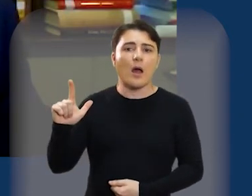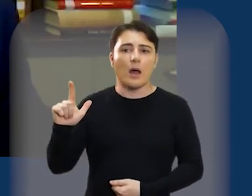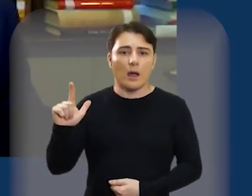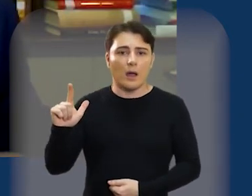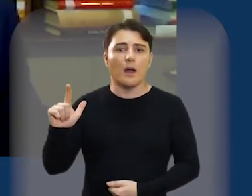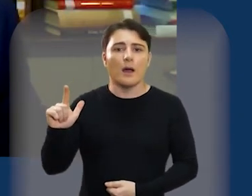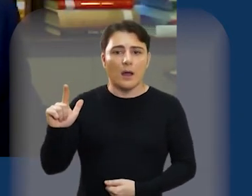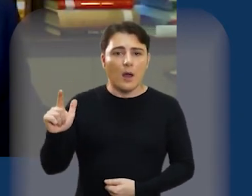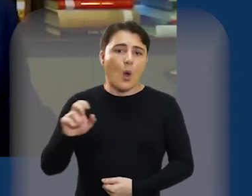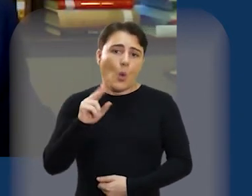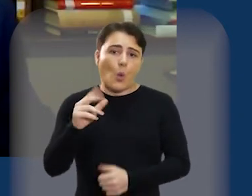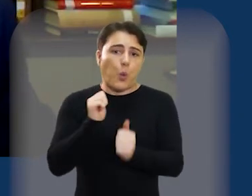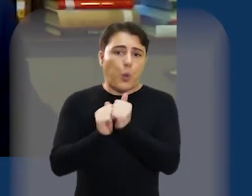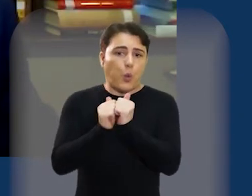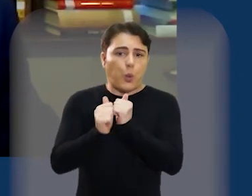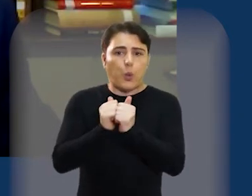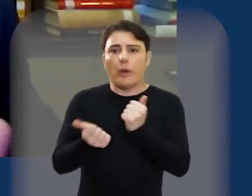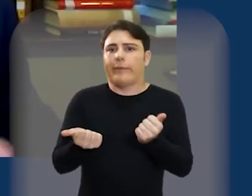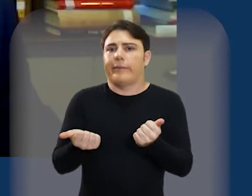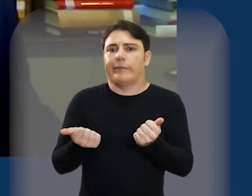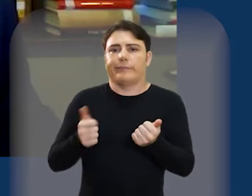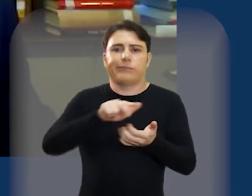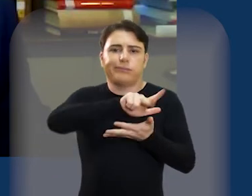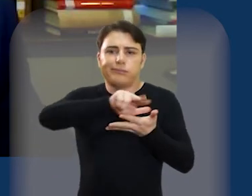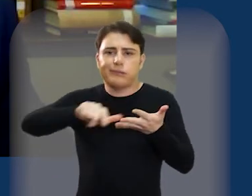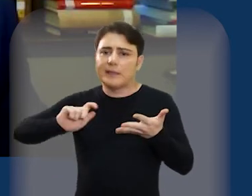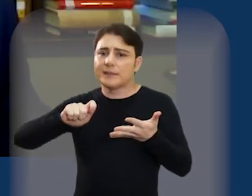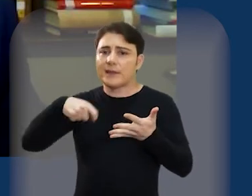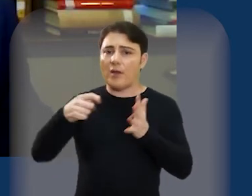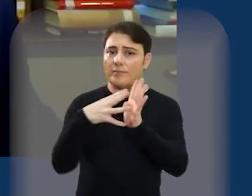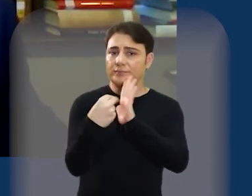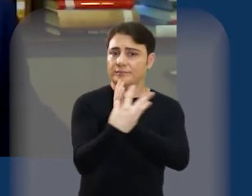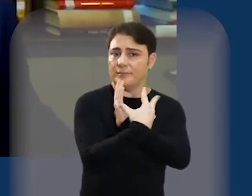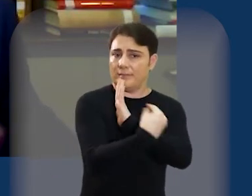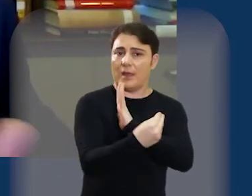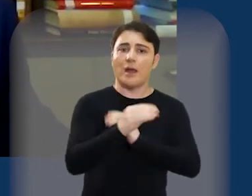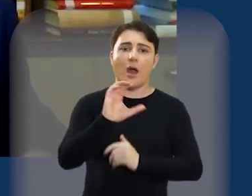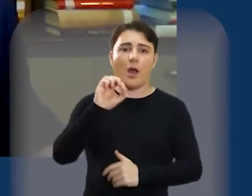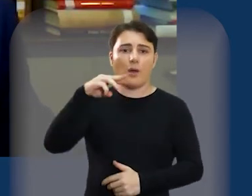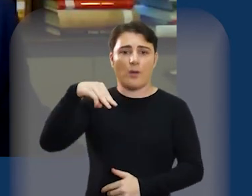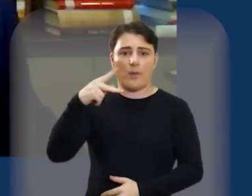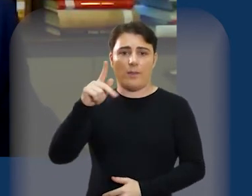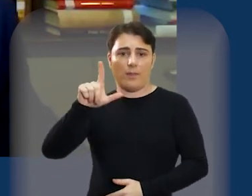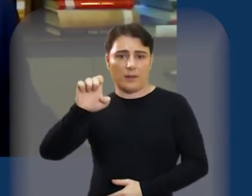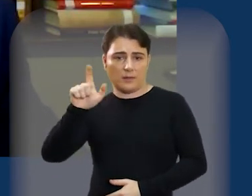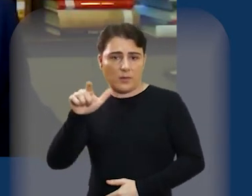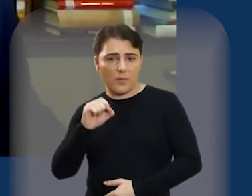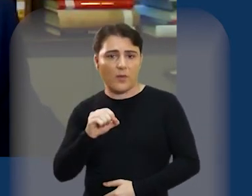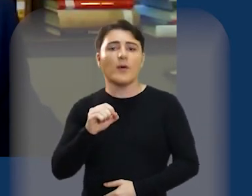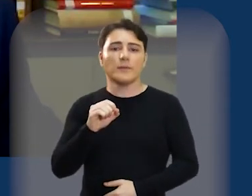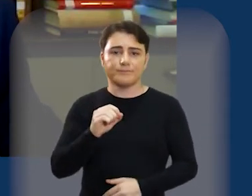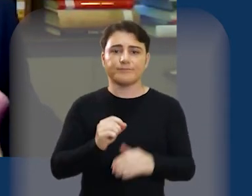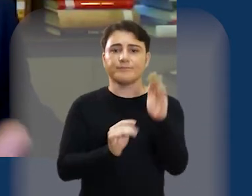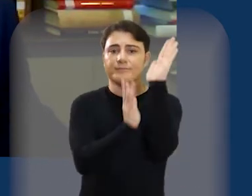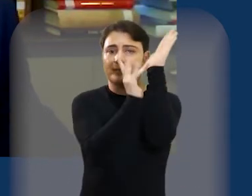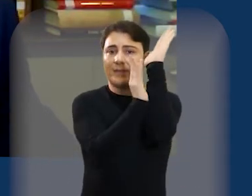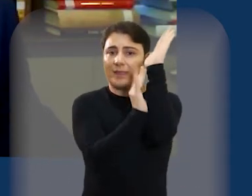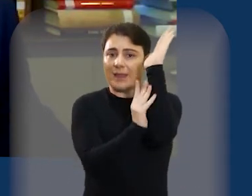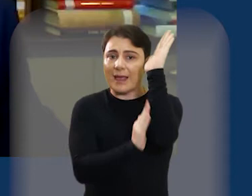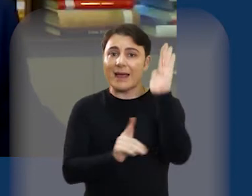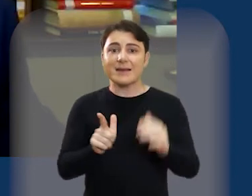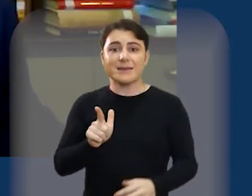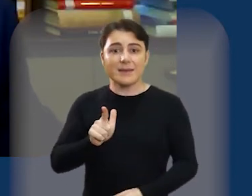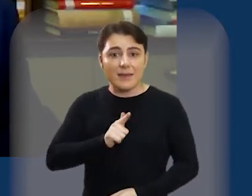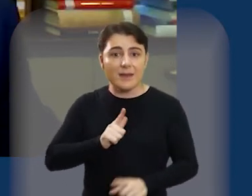certo? Um arroz integral, é um carboidrato complexo. Ele está integral, ele tem muitas